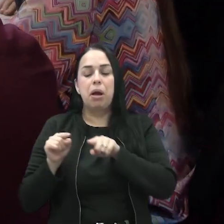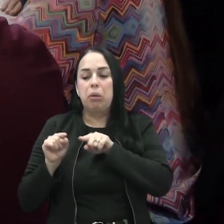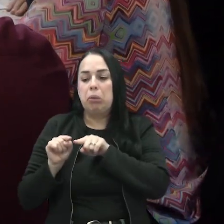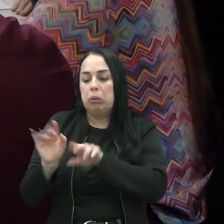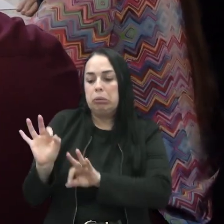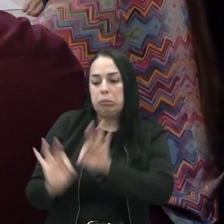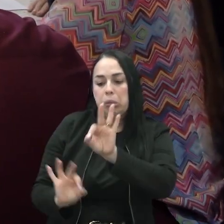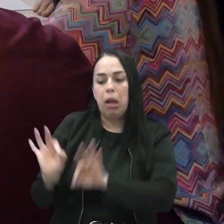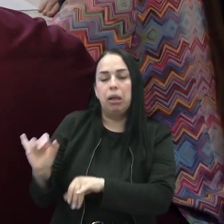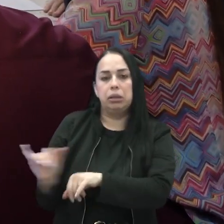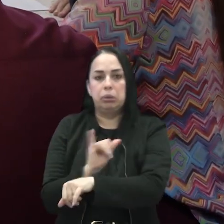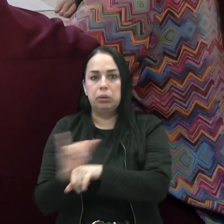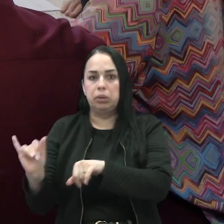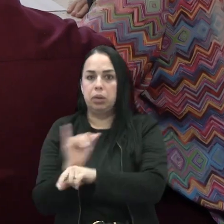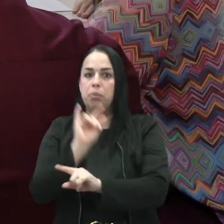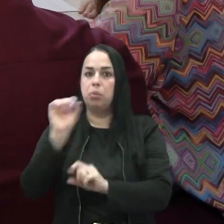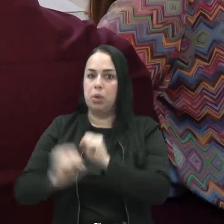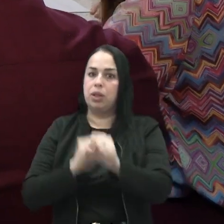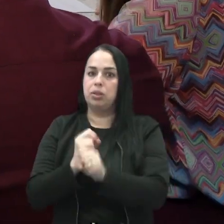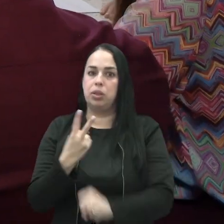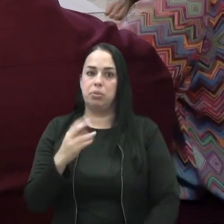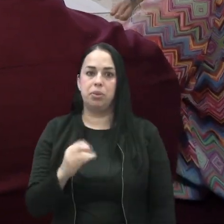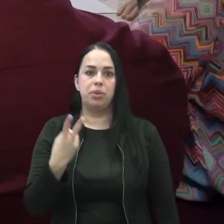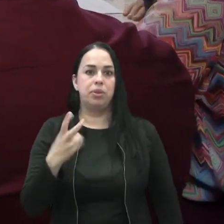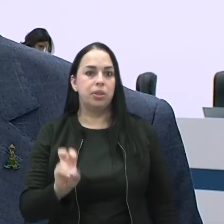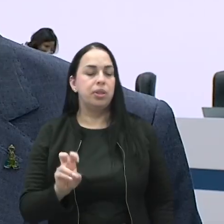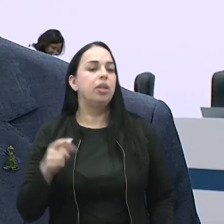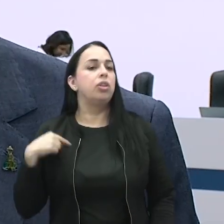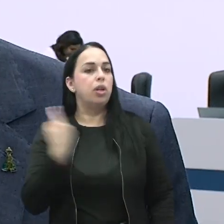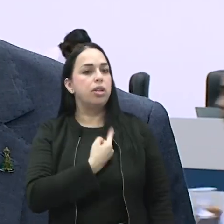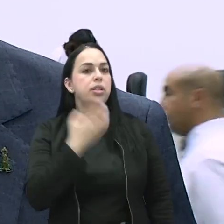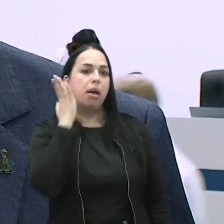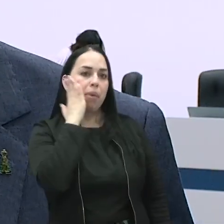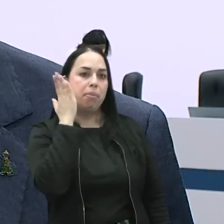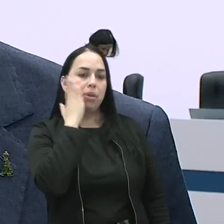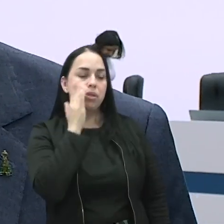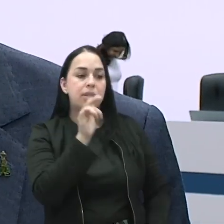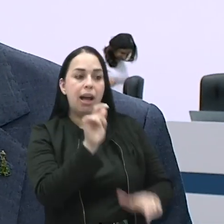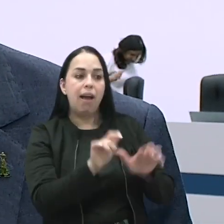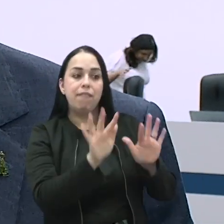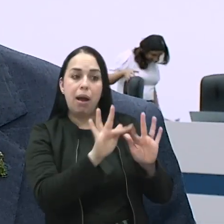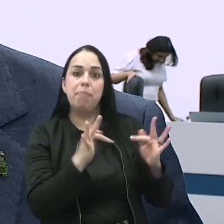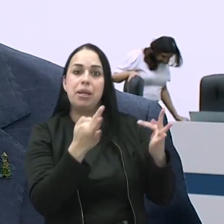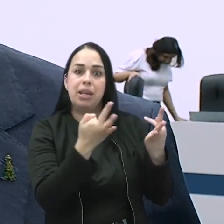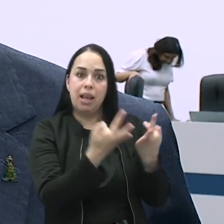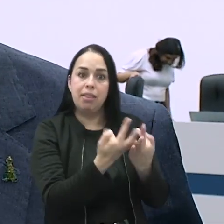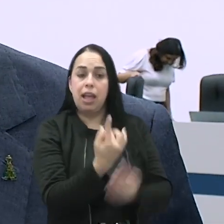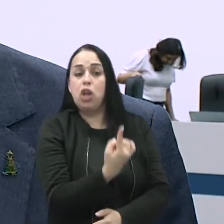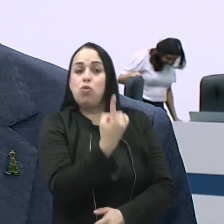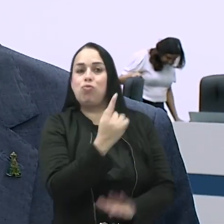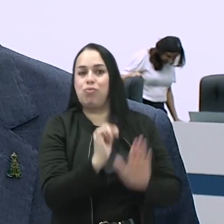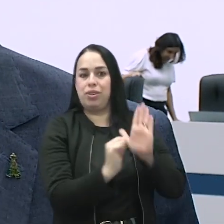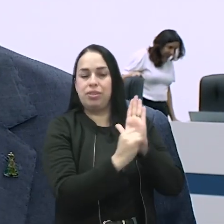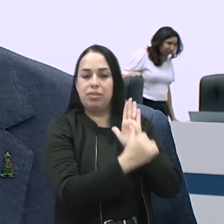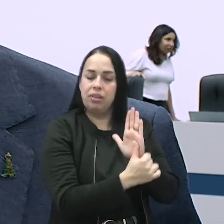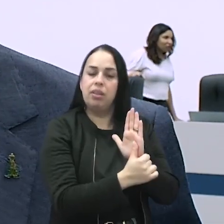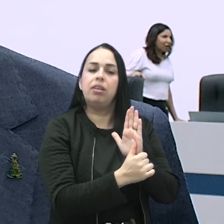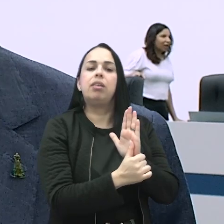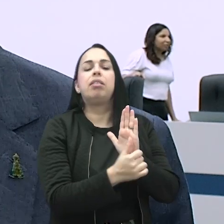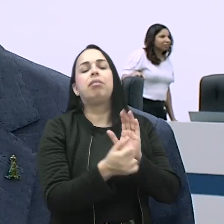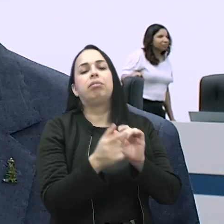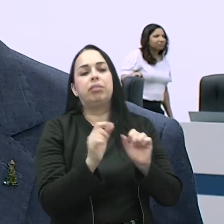pelo alinhamento do plano de trabalho para 2025. A gente sabe que uma família que tem uma pessoa, toda a família tem ali